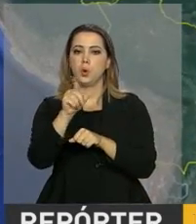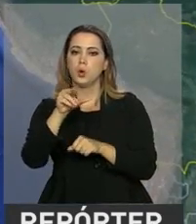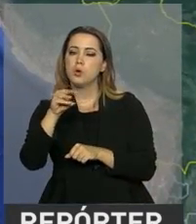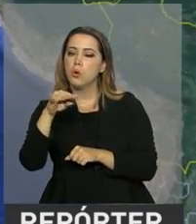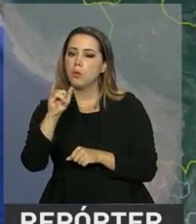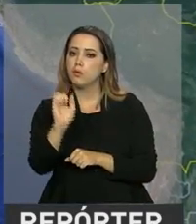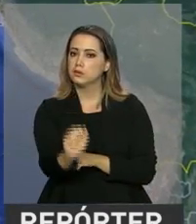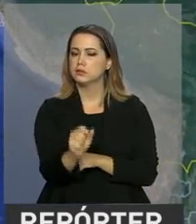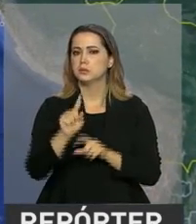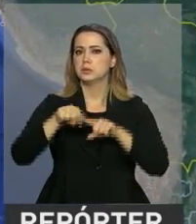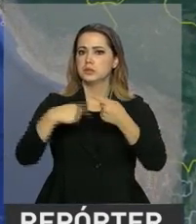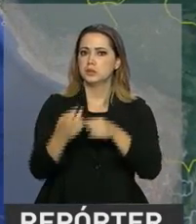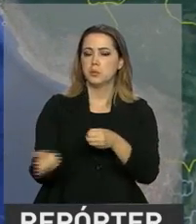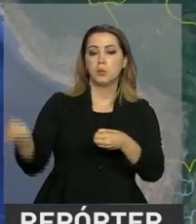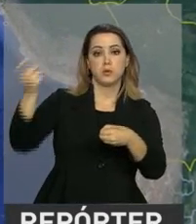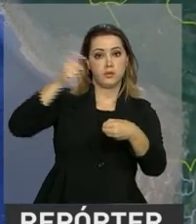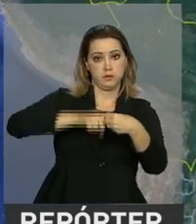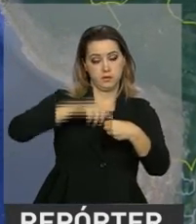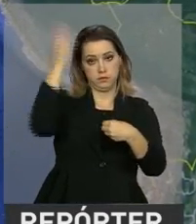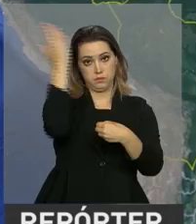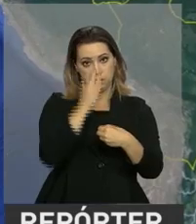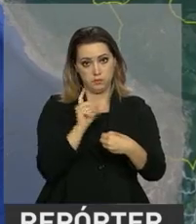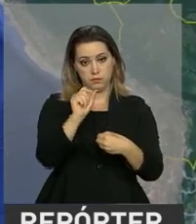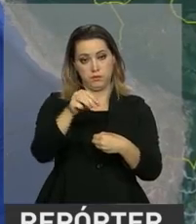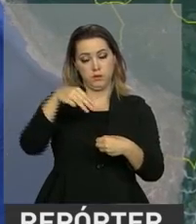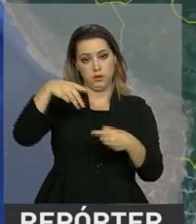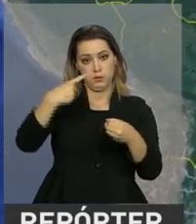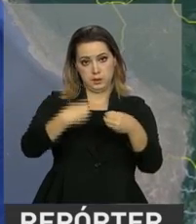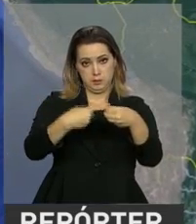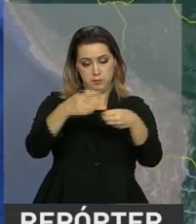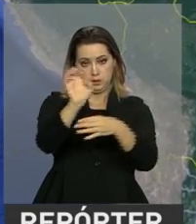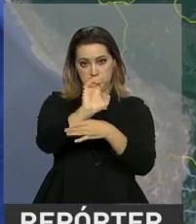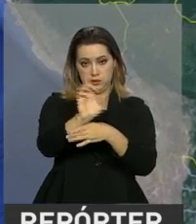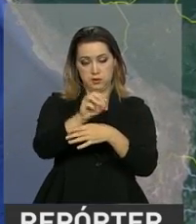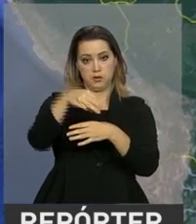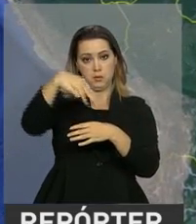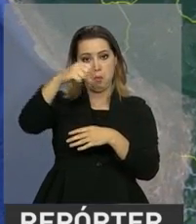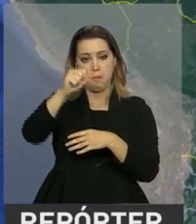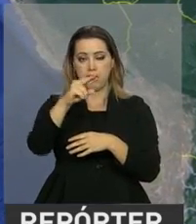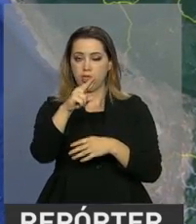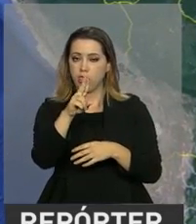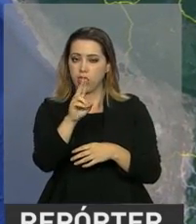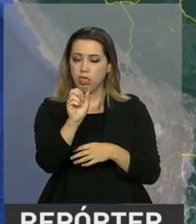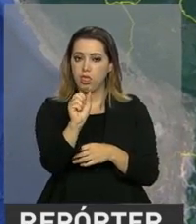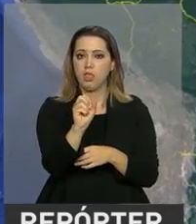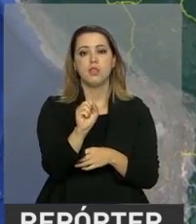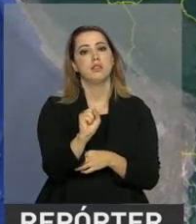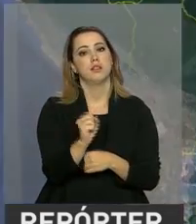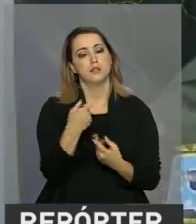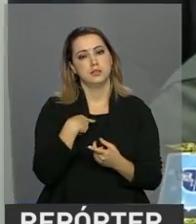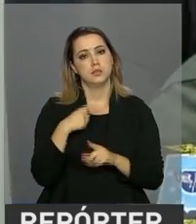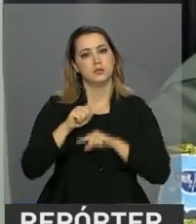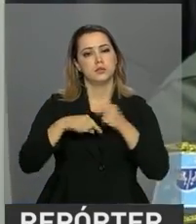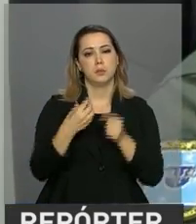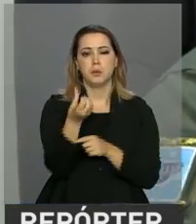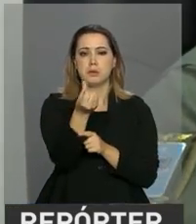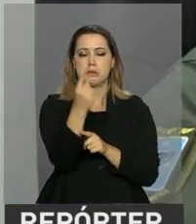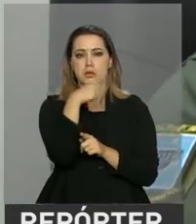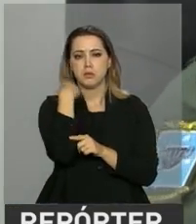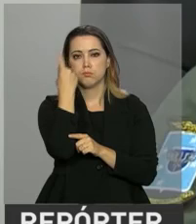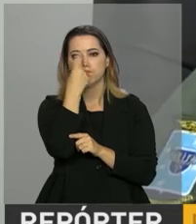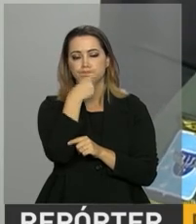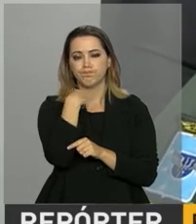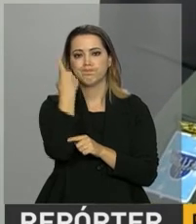retorna para manaus faz o desembaraço alfandegário e vai direto para chapecó com mais seis horas